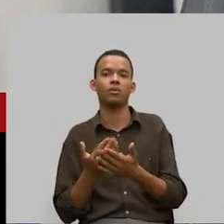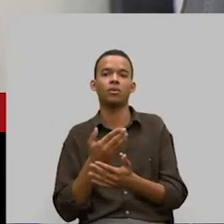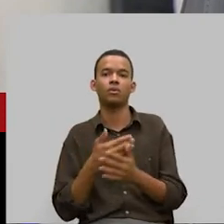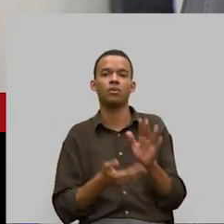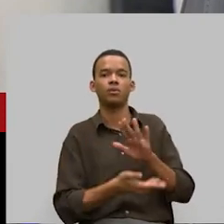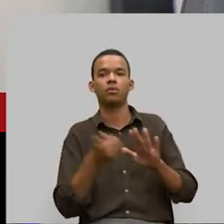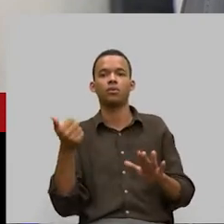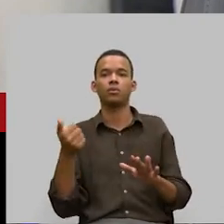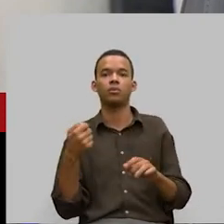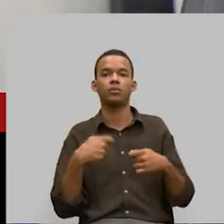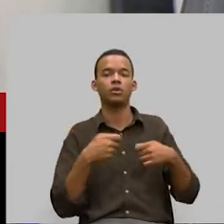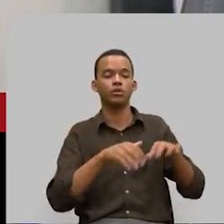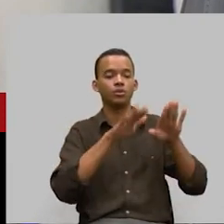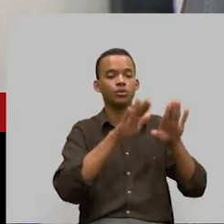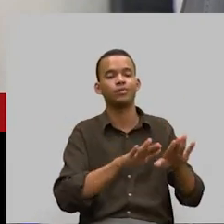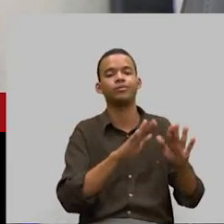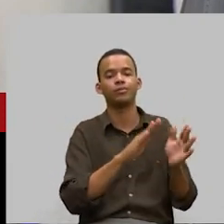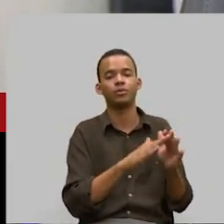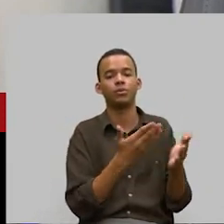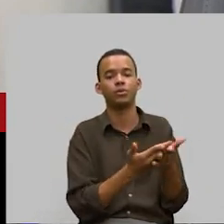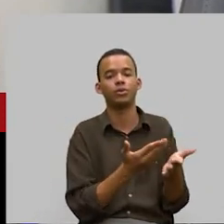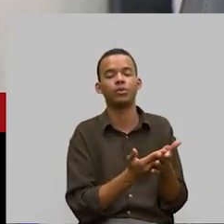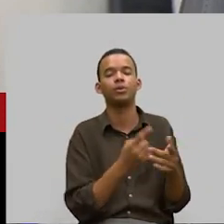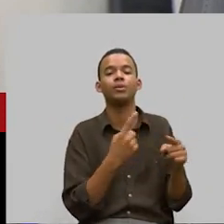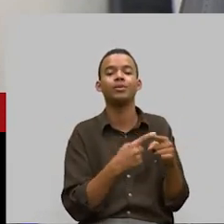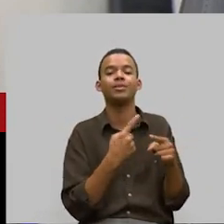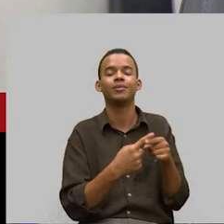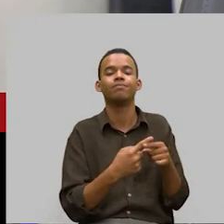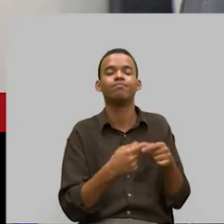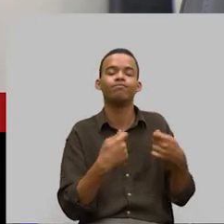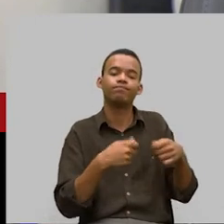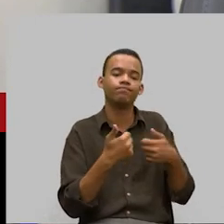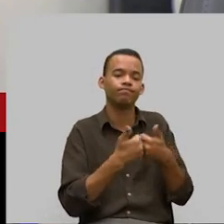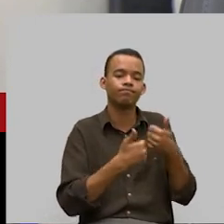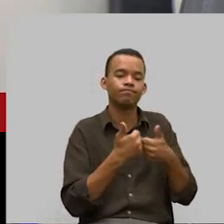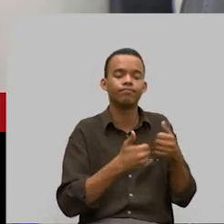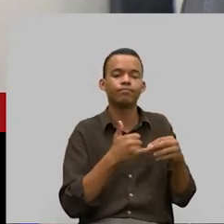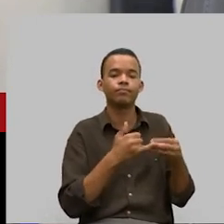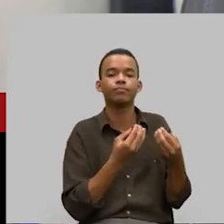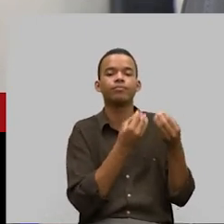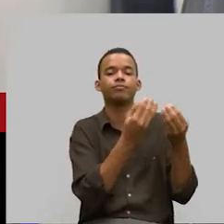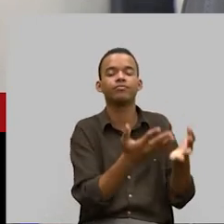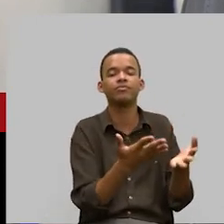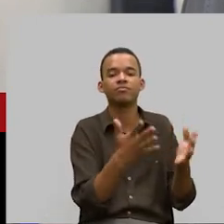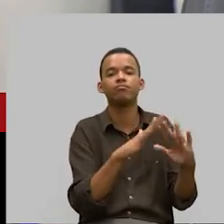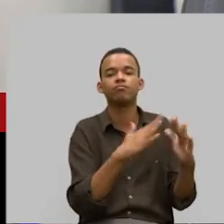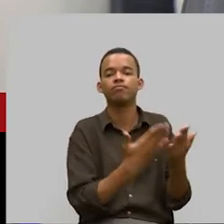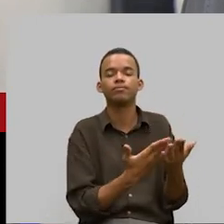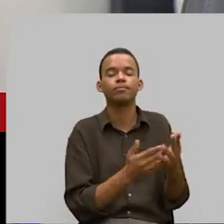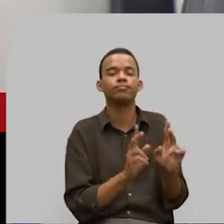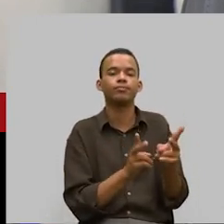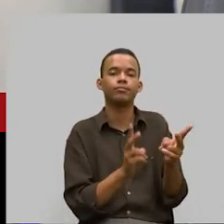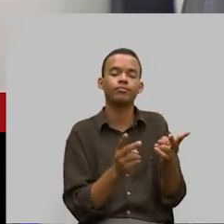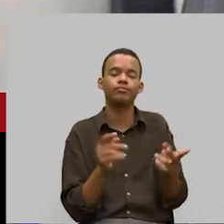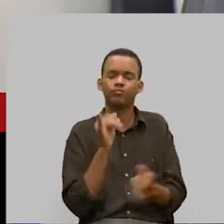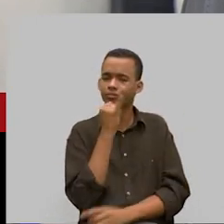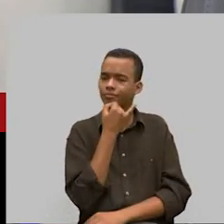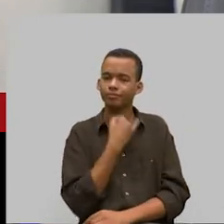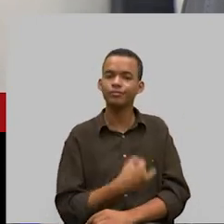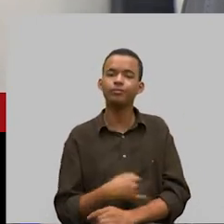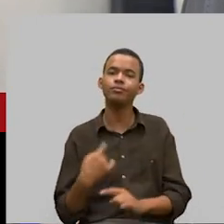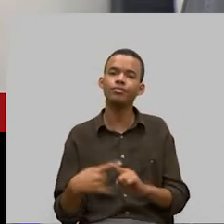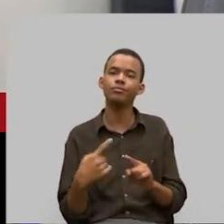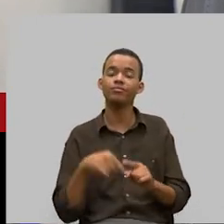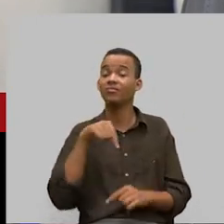Gerais e a gente fala de muitas coisas de outras coisas de de assuntos que